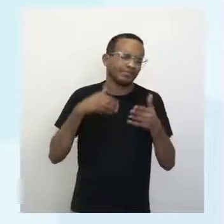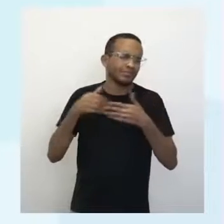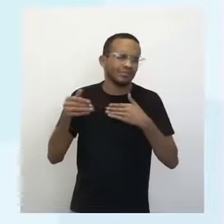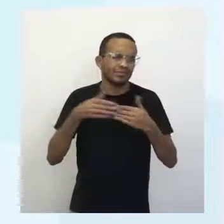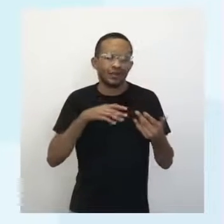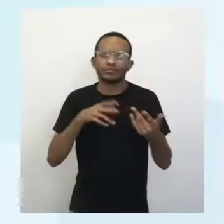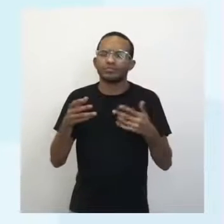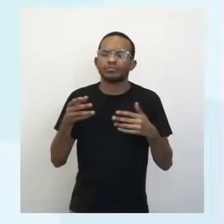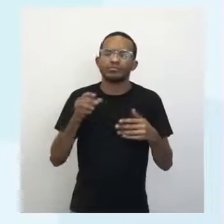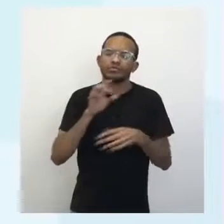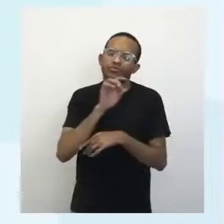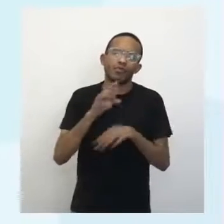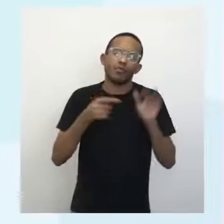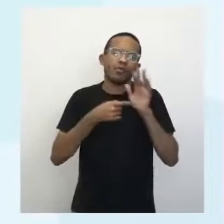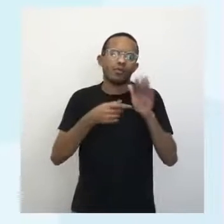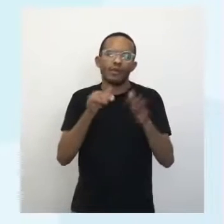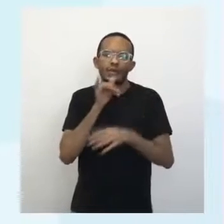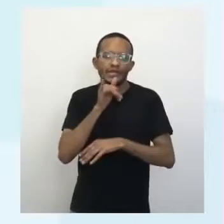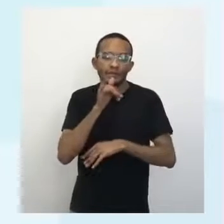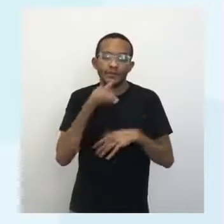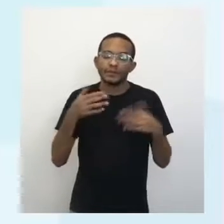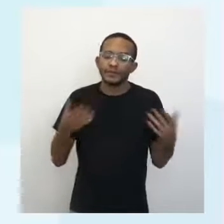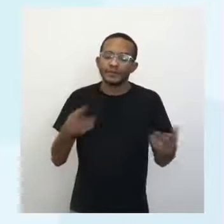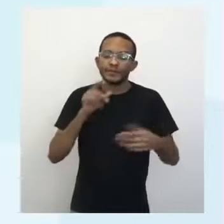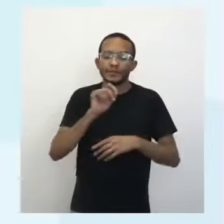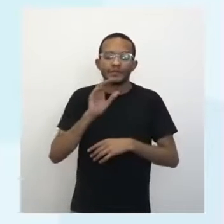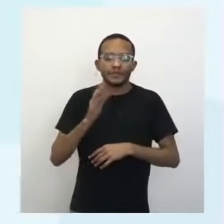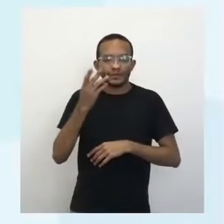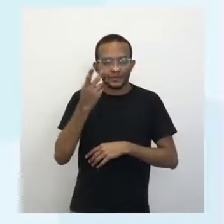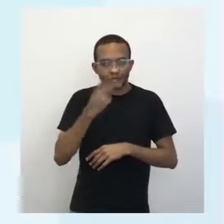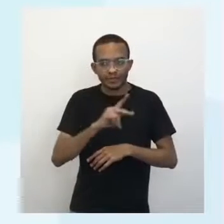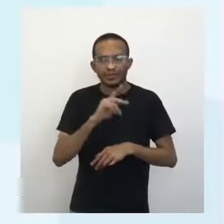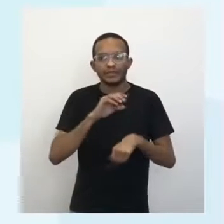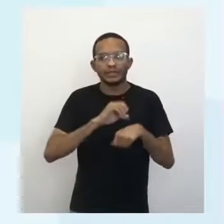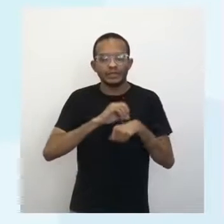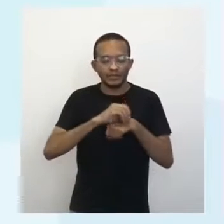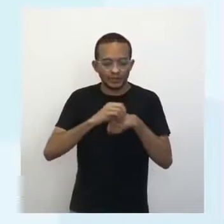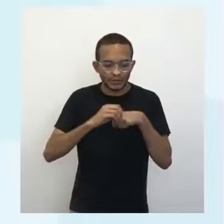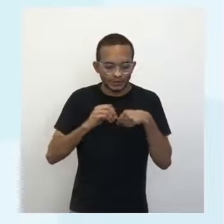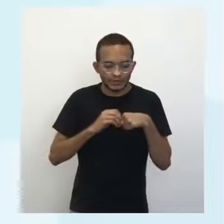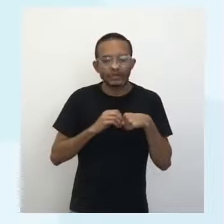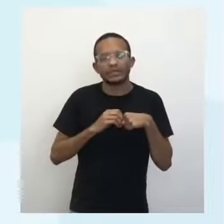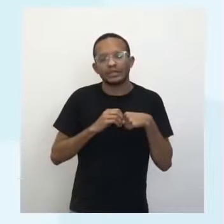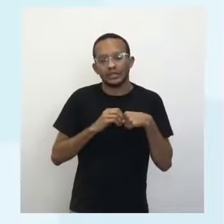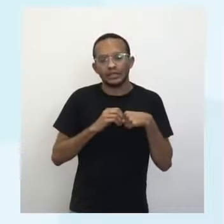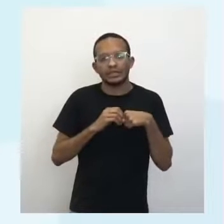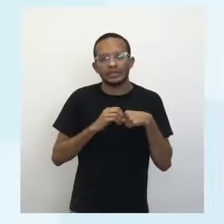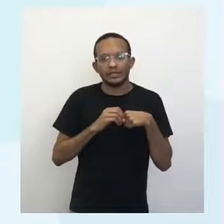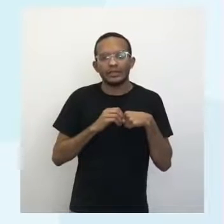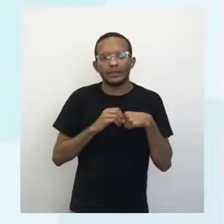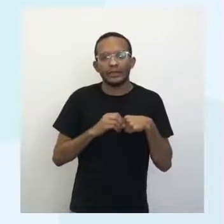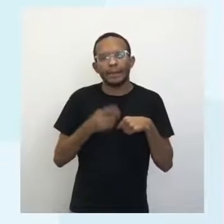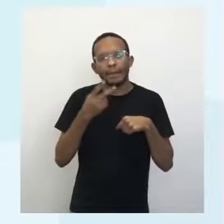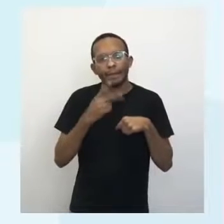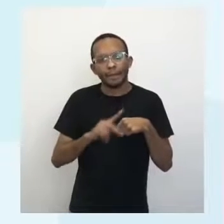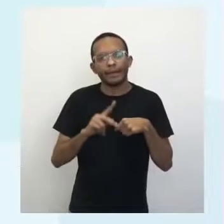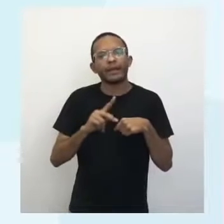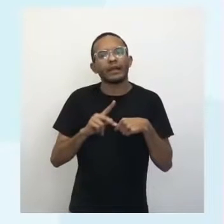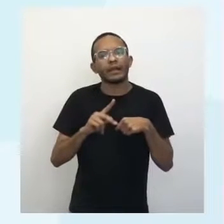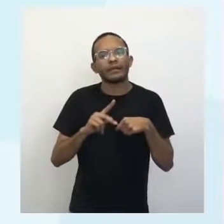tem problema, tá? E aí o que acontece? Esta célula aqui, ela vai se